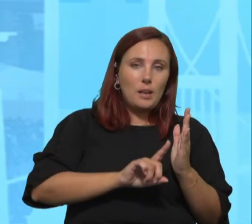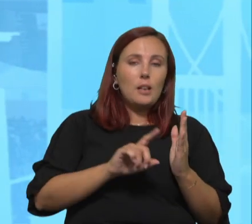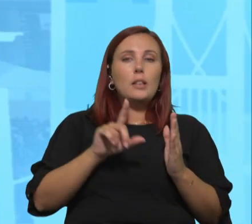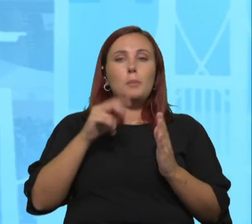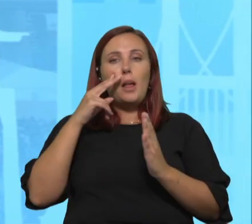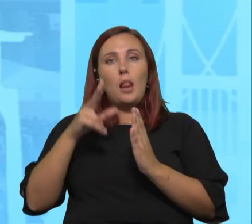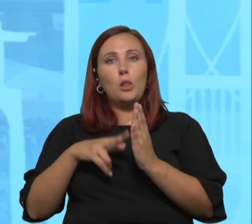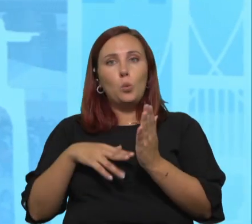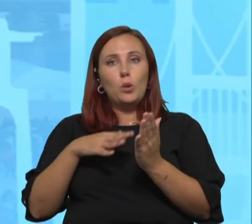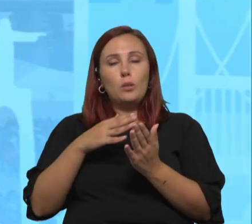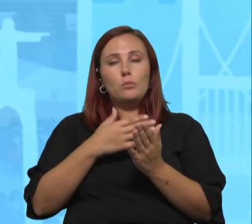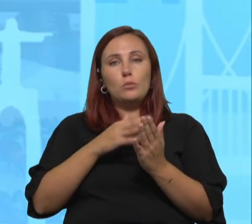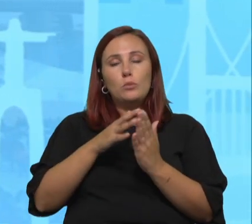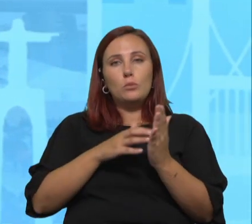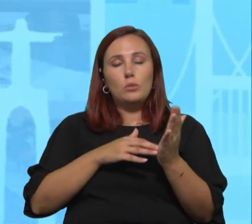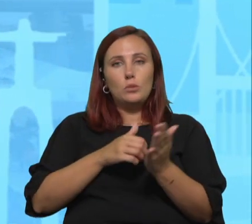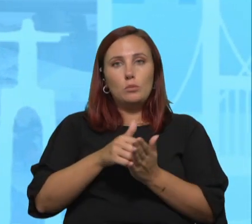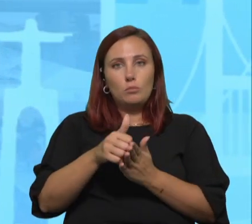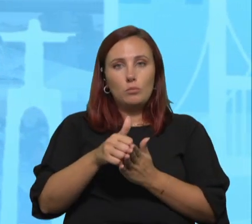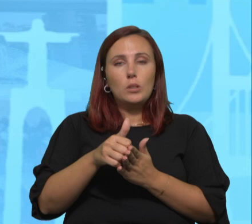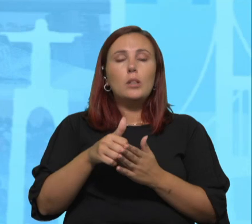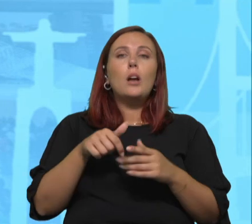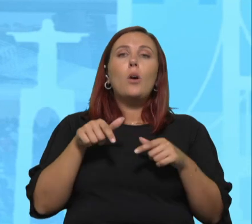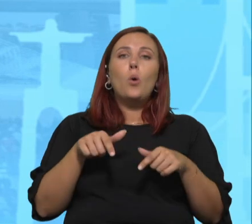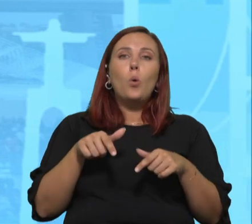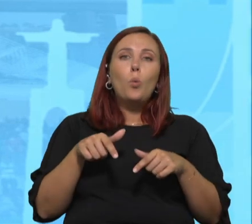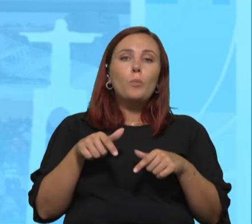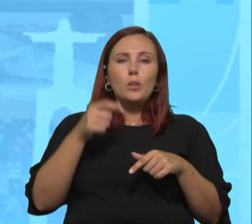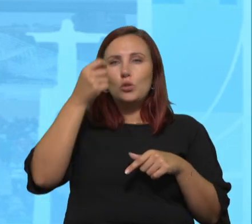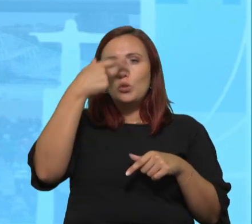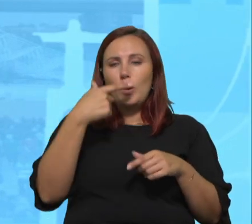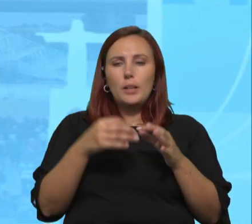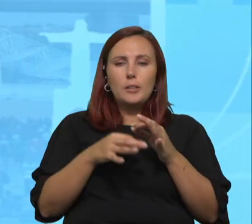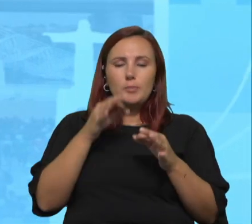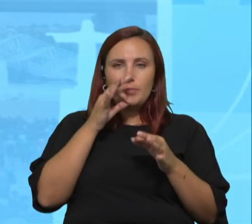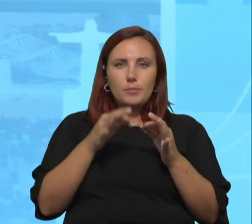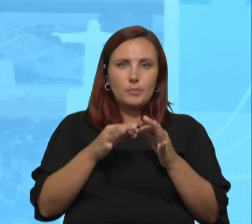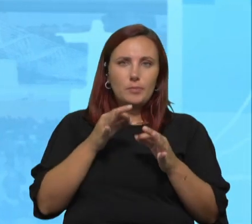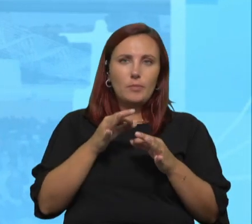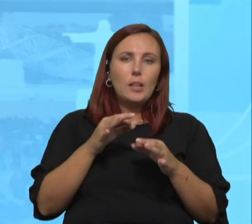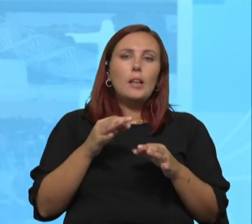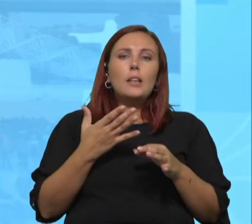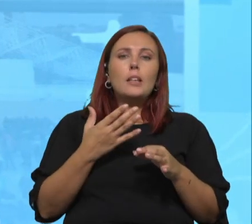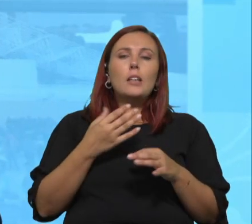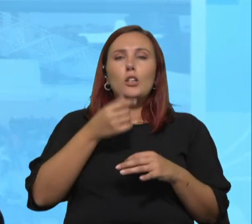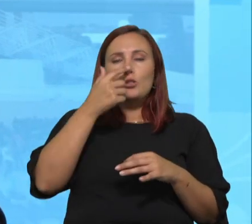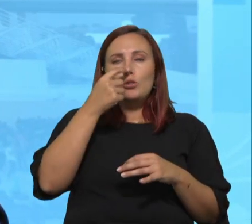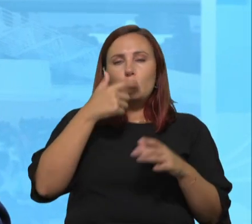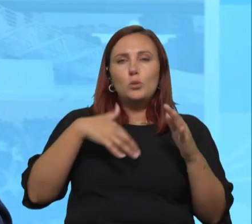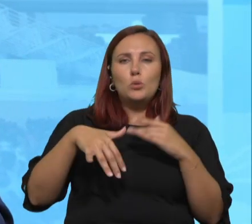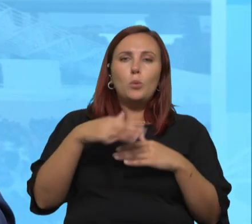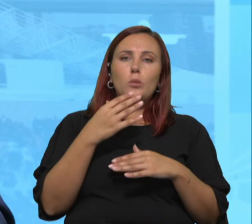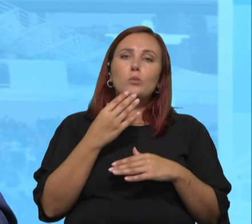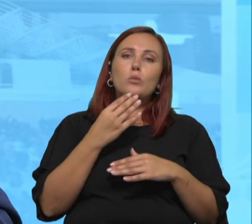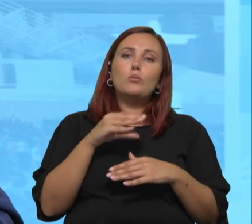Evangelho, vai trazer esta parábola da vinha, a vinha que é muito querida para o povo de Israel. E Jesus